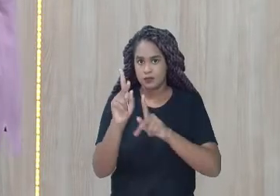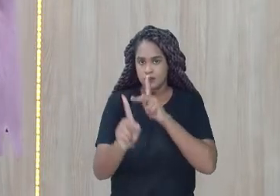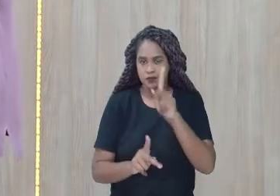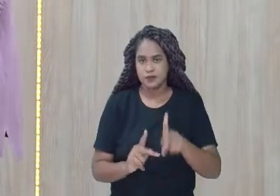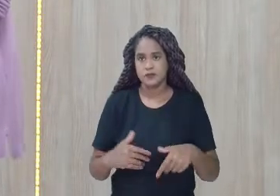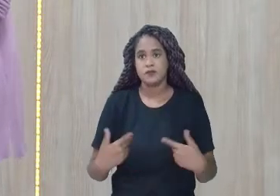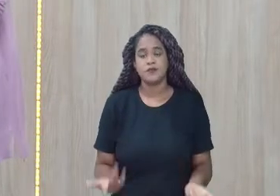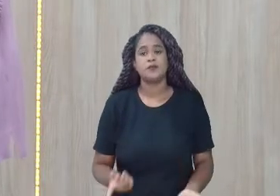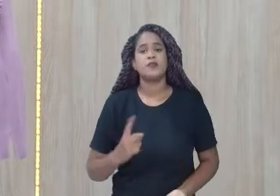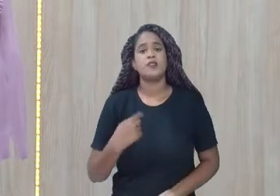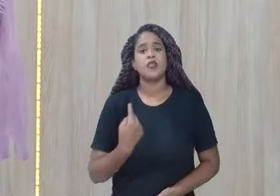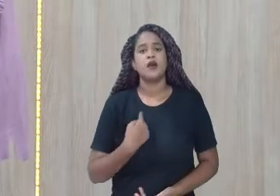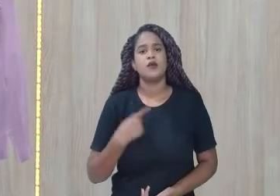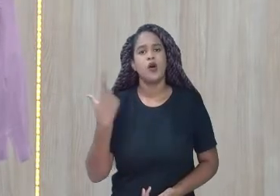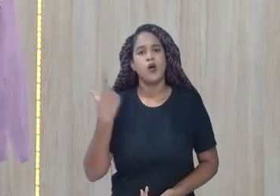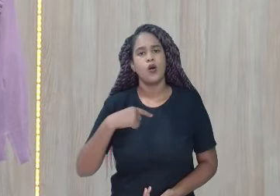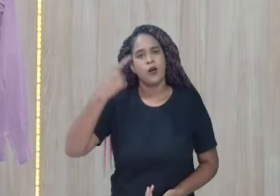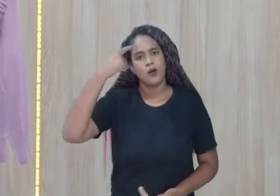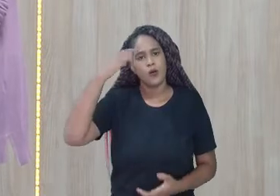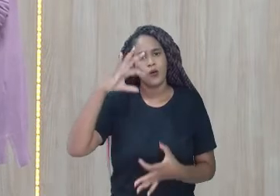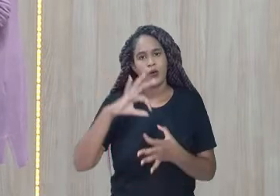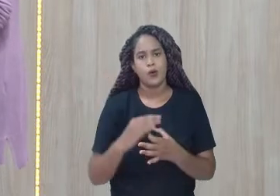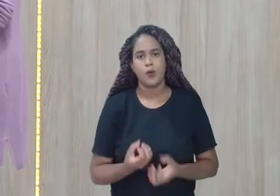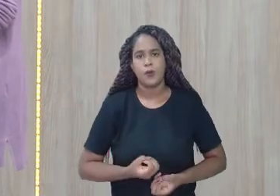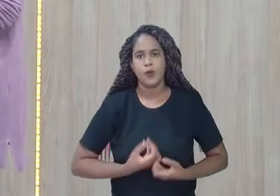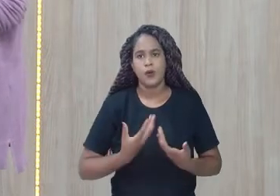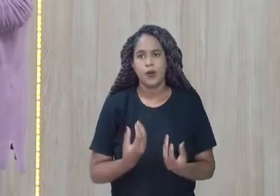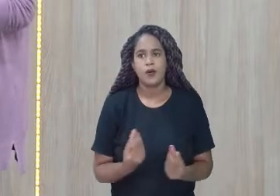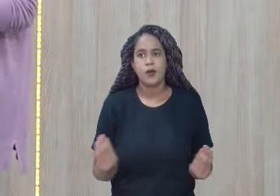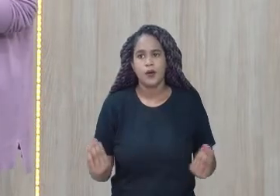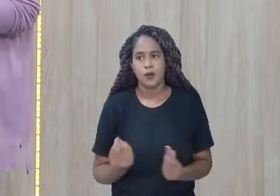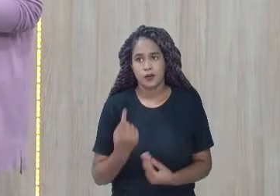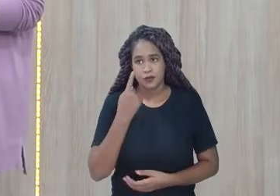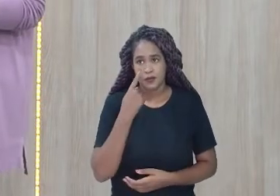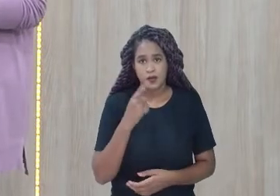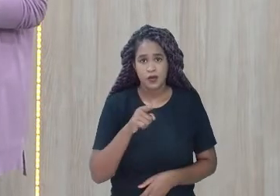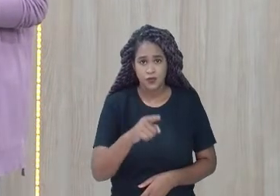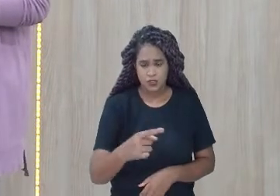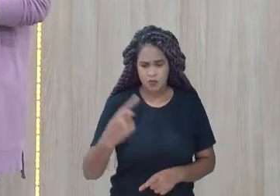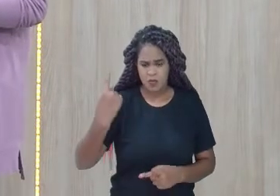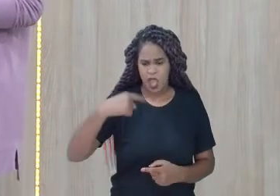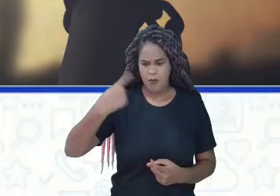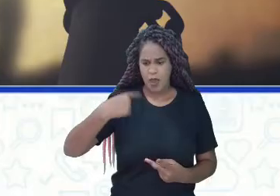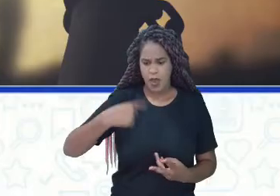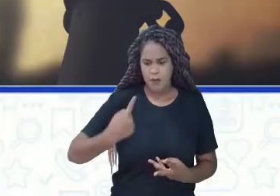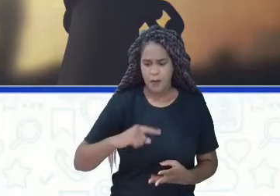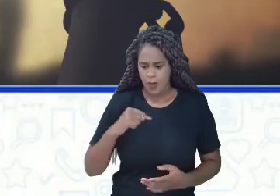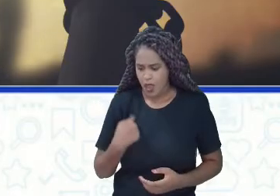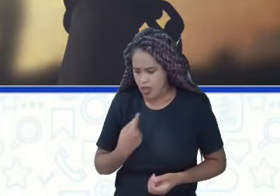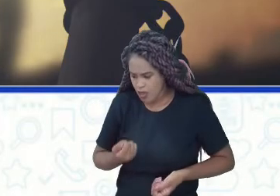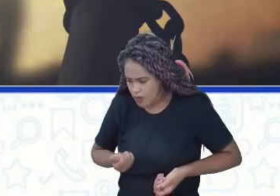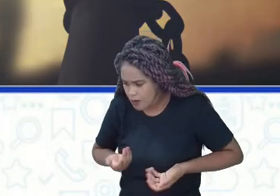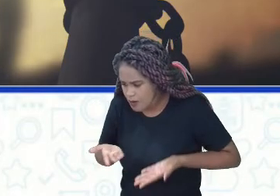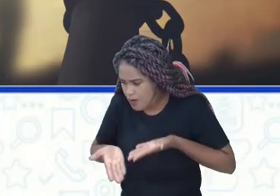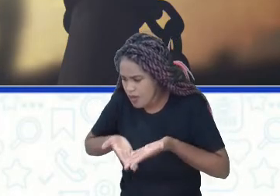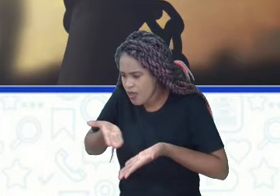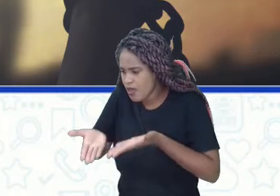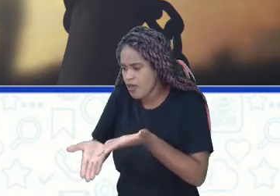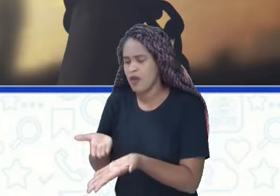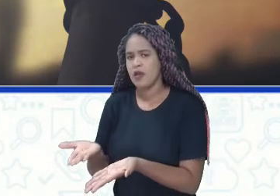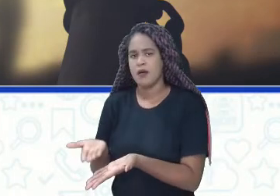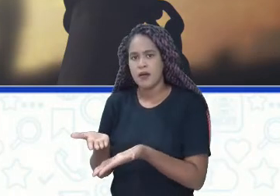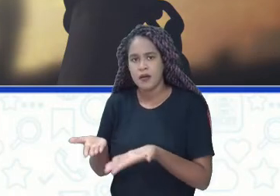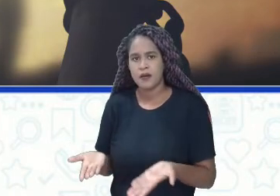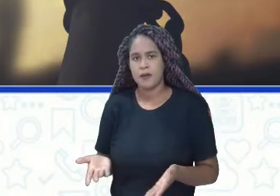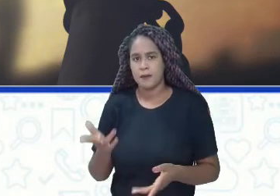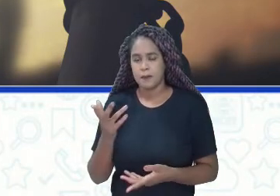E o que podemos inferir dos últimos 3 versos do poema? E tu acendes-me, patrão, para te servir eternamente como força